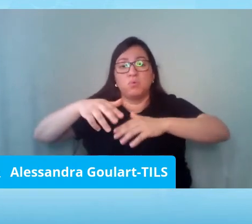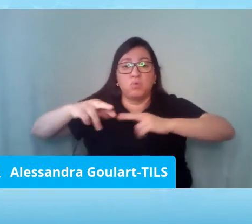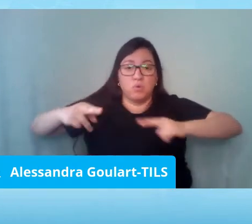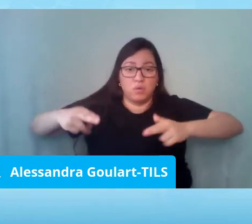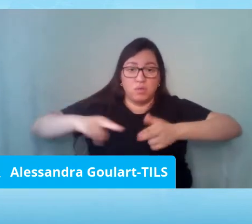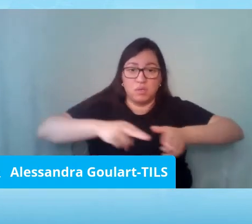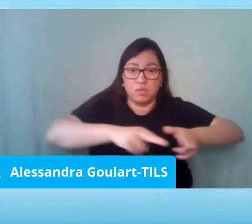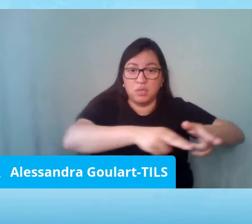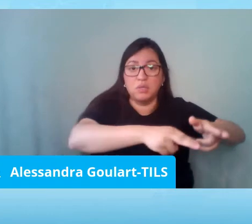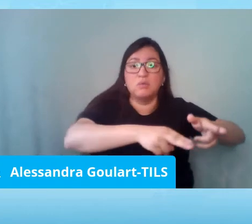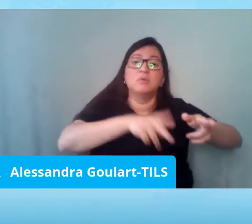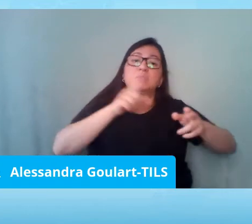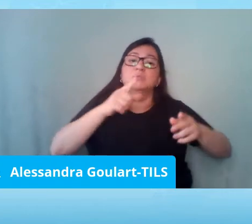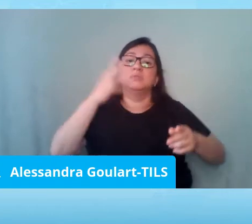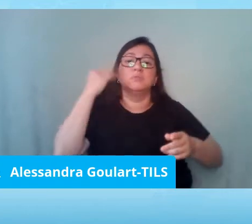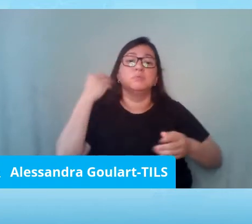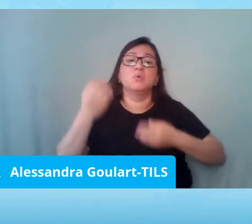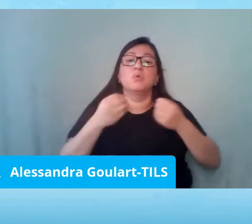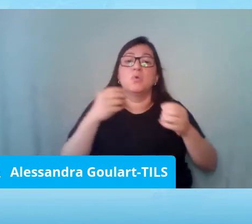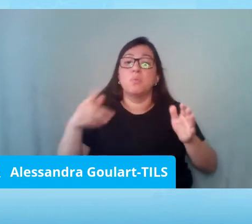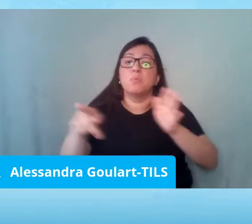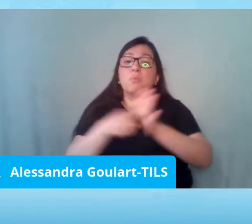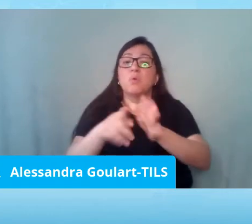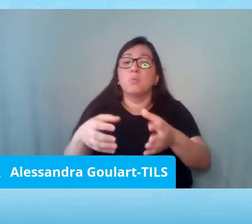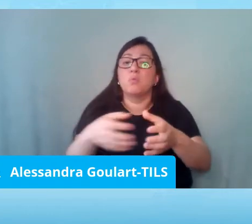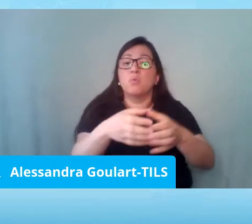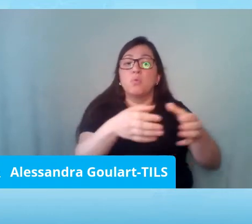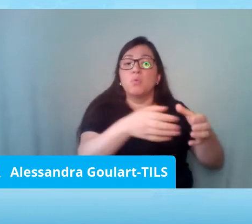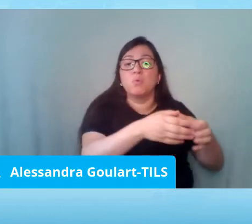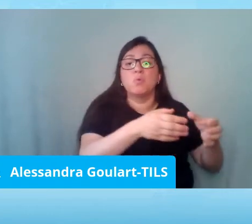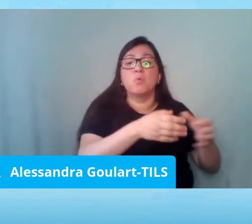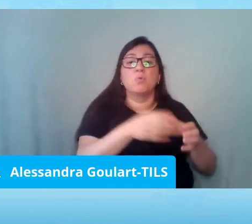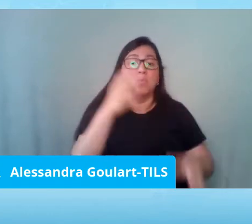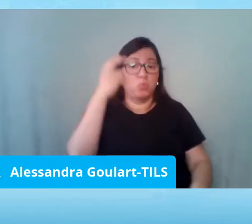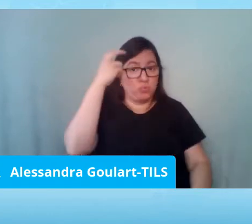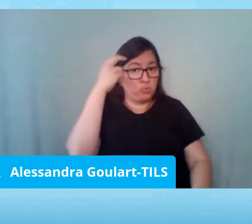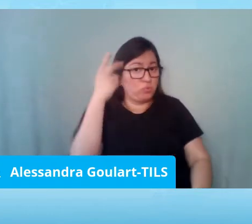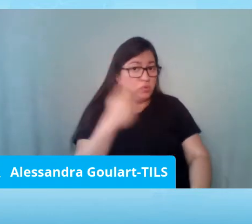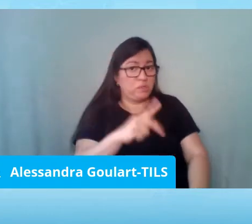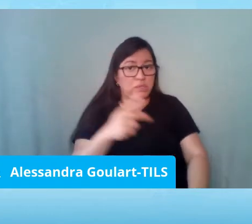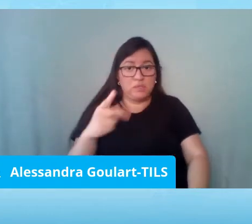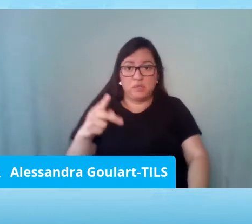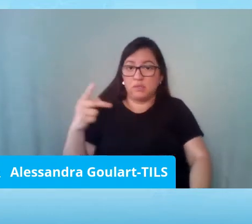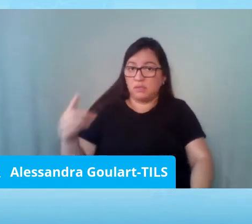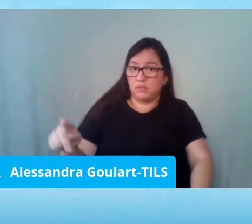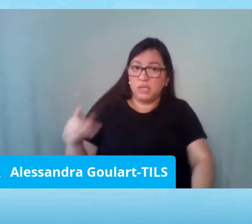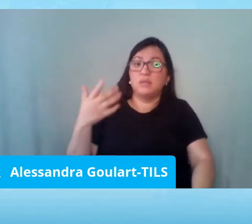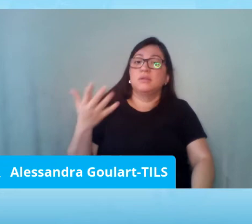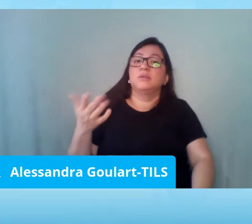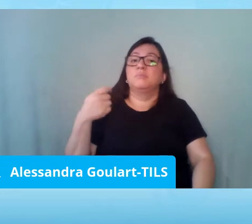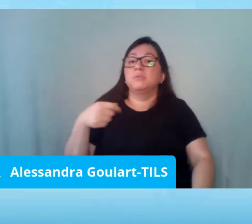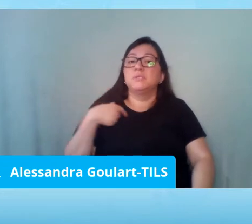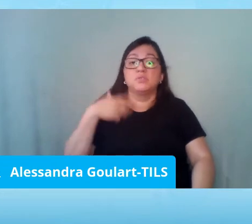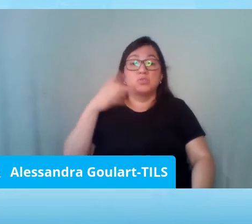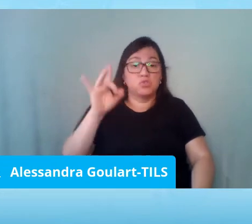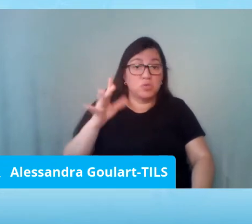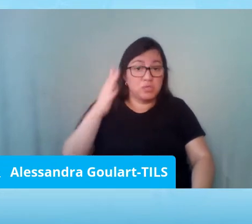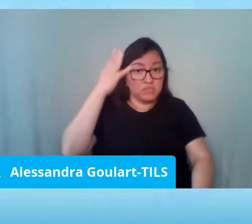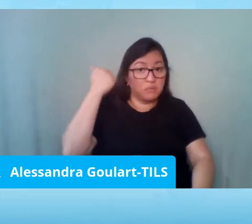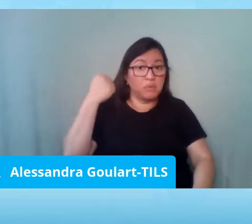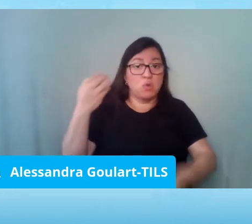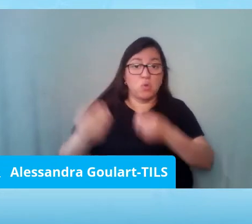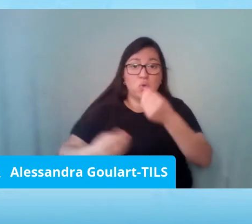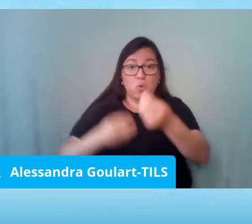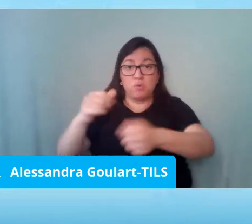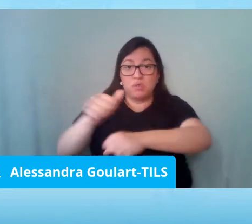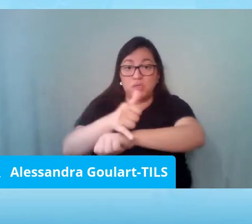com os saberes populares e culturais dessas populações específicas, para a gente construir estratégias de prevenção e garantir o acesso. E